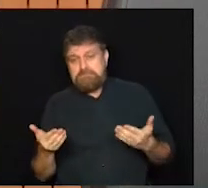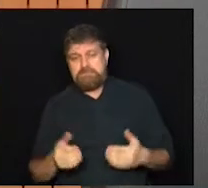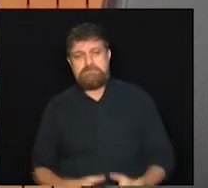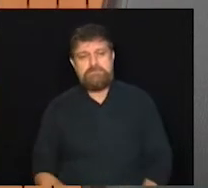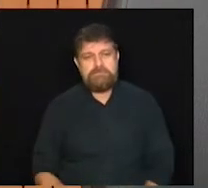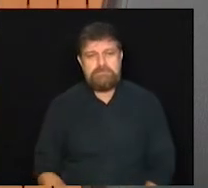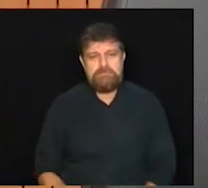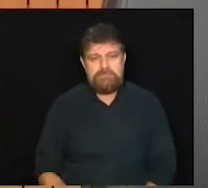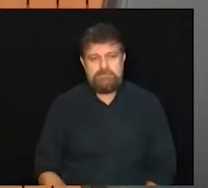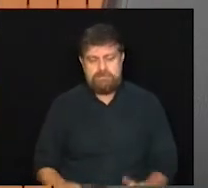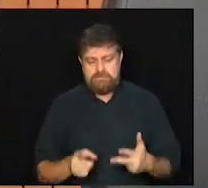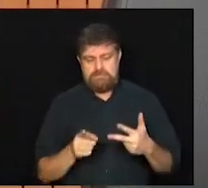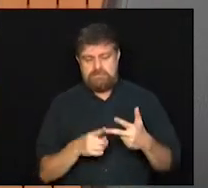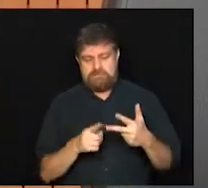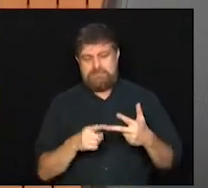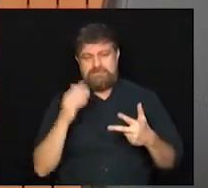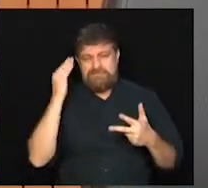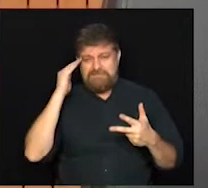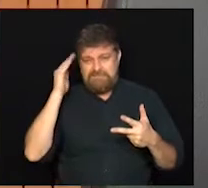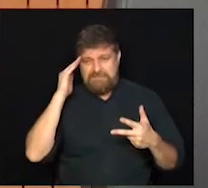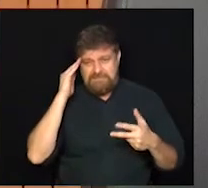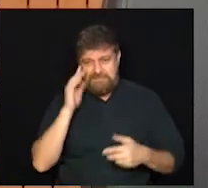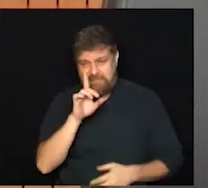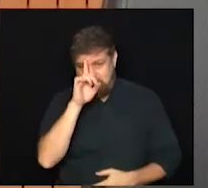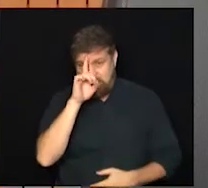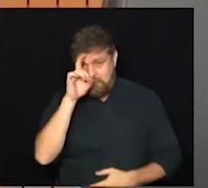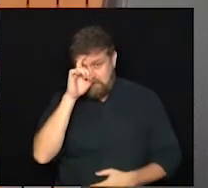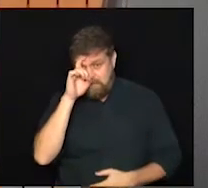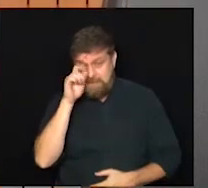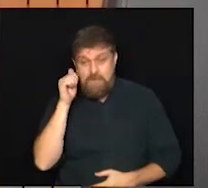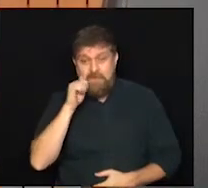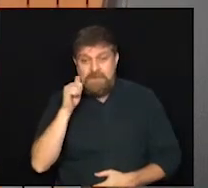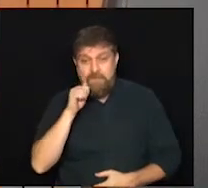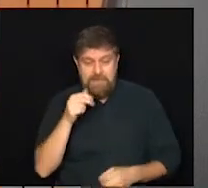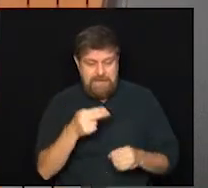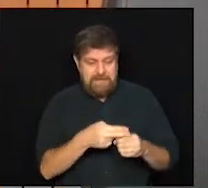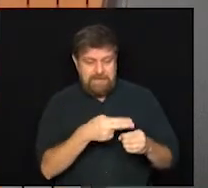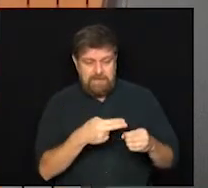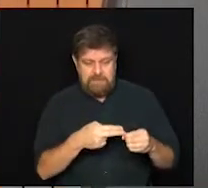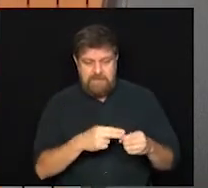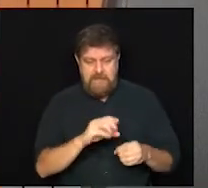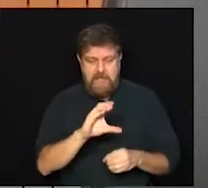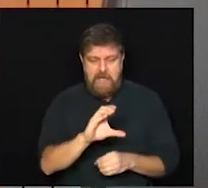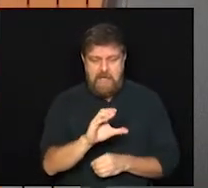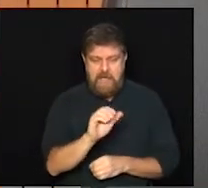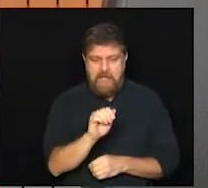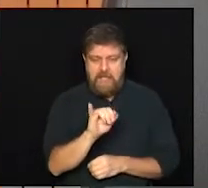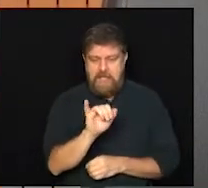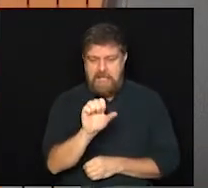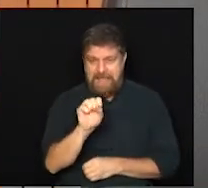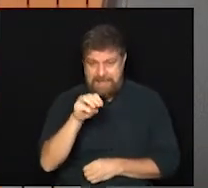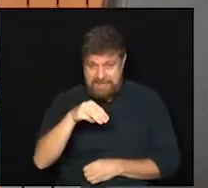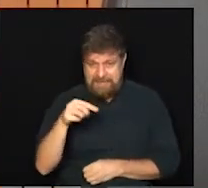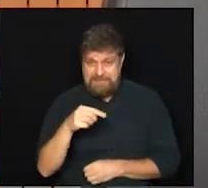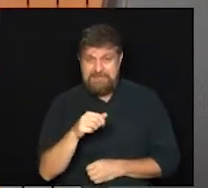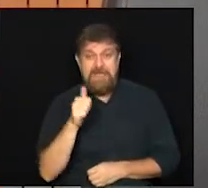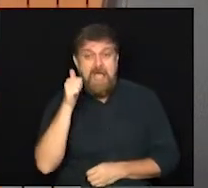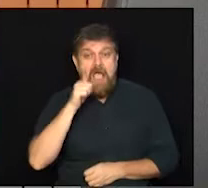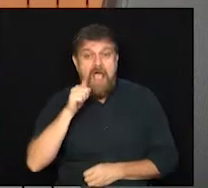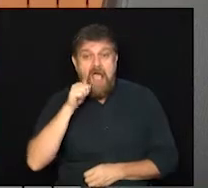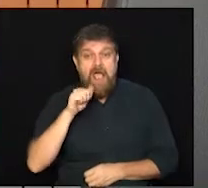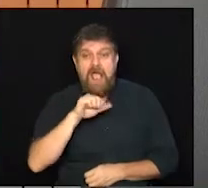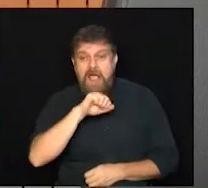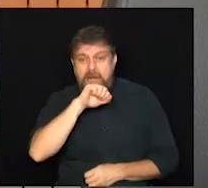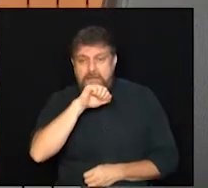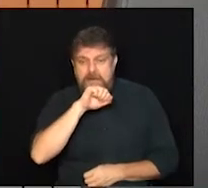Eu queria também entender, né, no CAISM, as mães acometidas pela Covid,